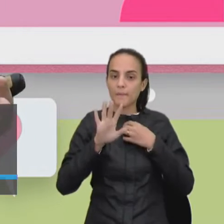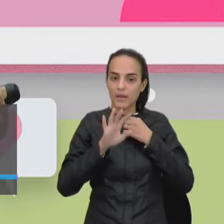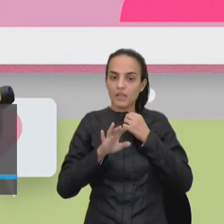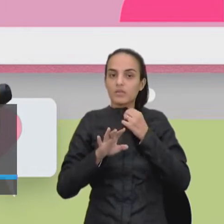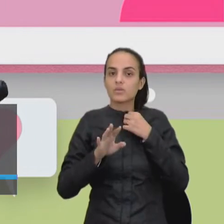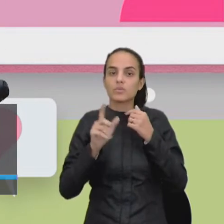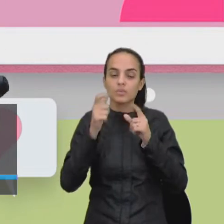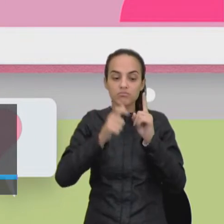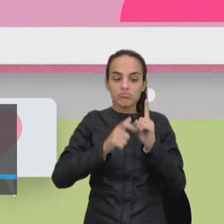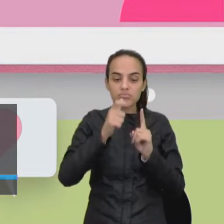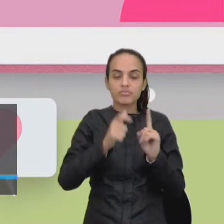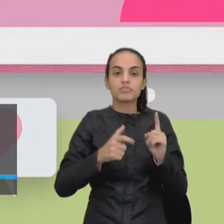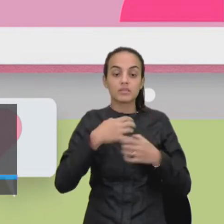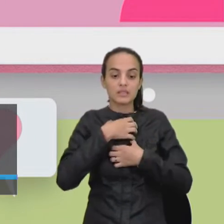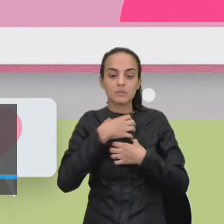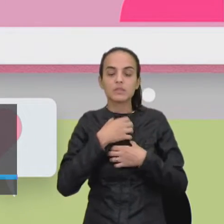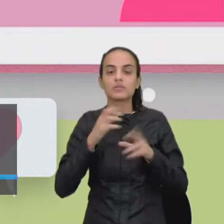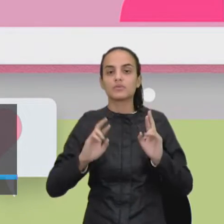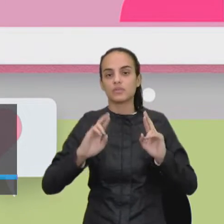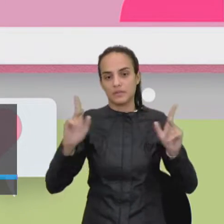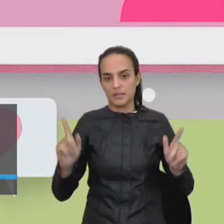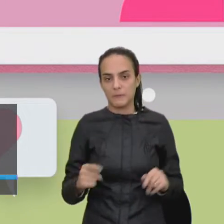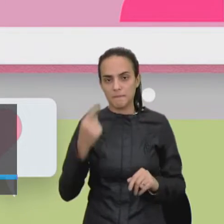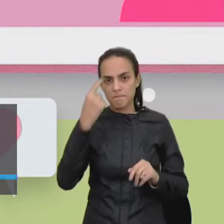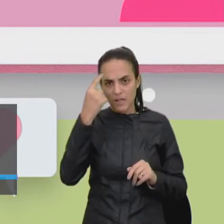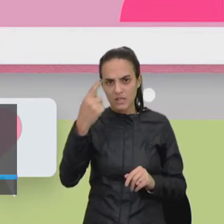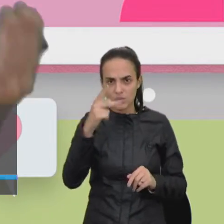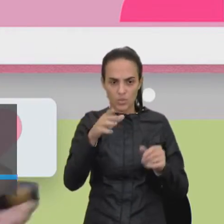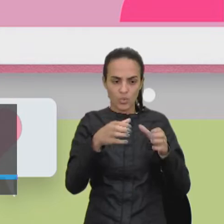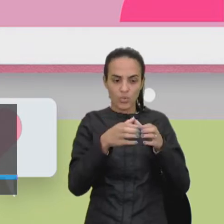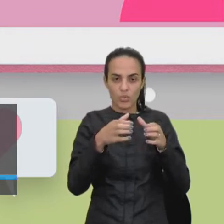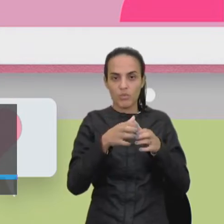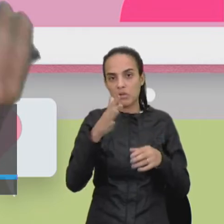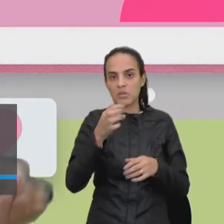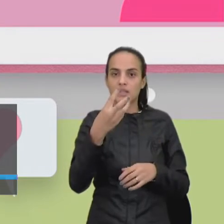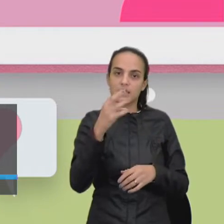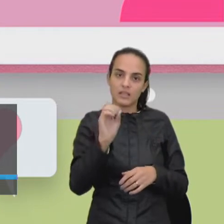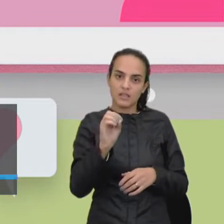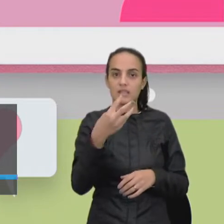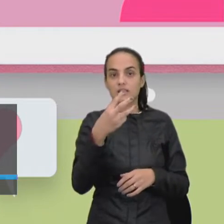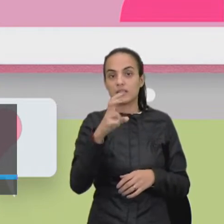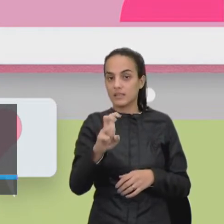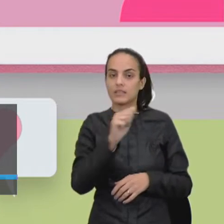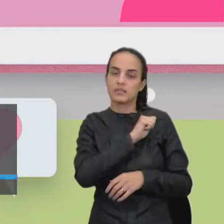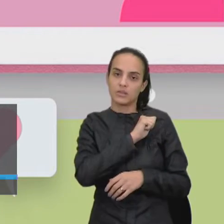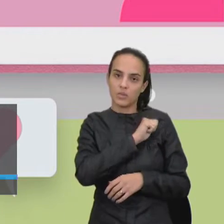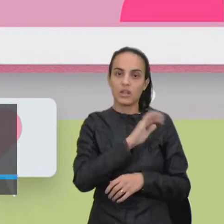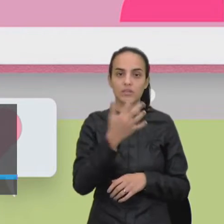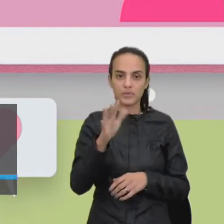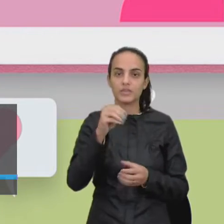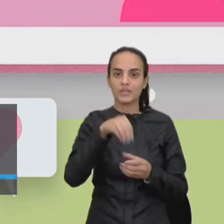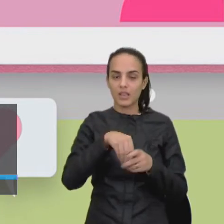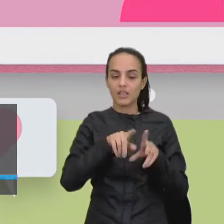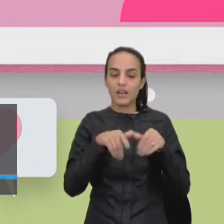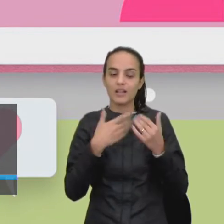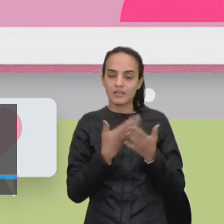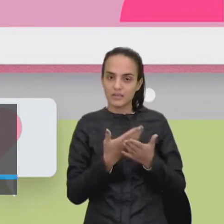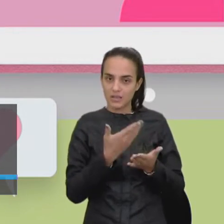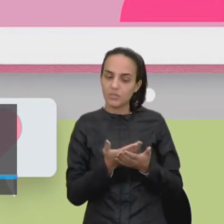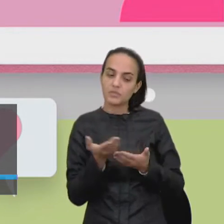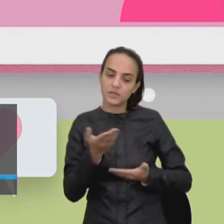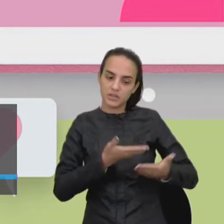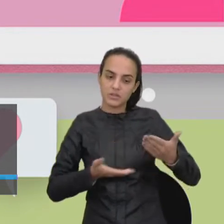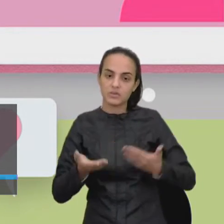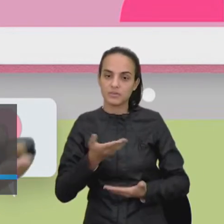com personas diferentes. Imagina aí a turma de vocês, que tem aí de 30, 35 alunos na sala que vão interagir